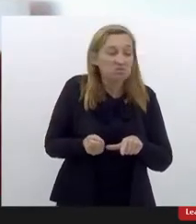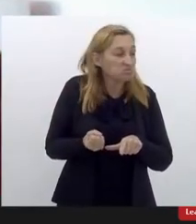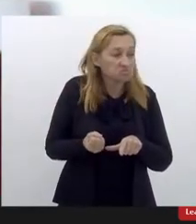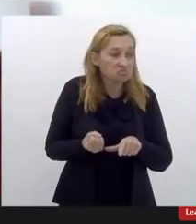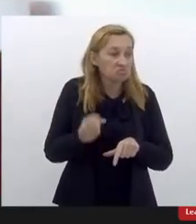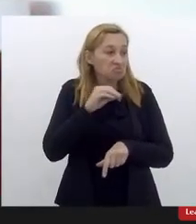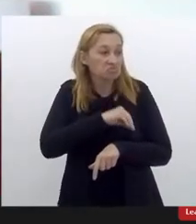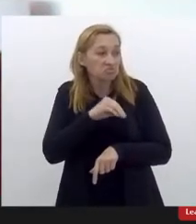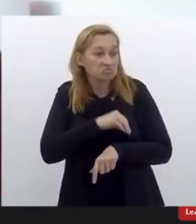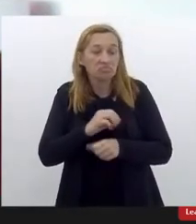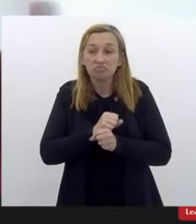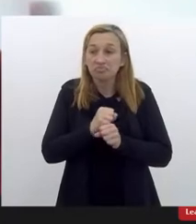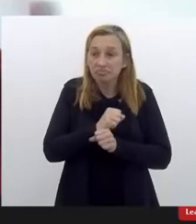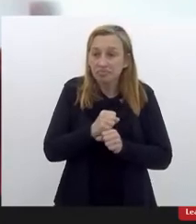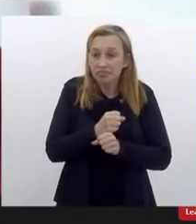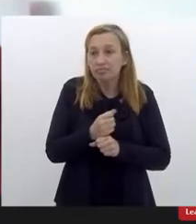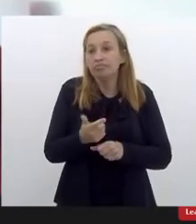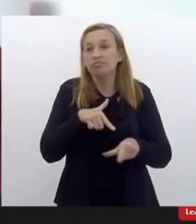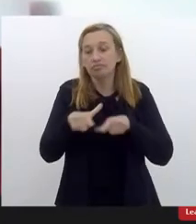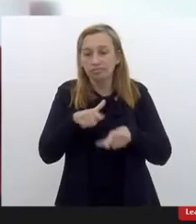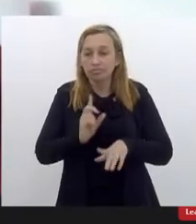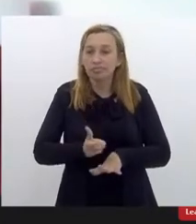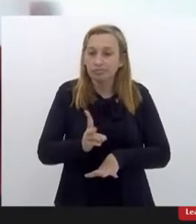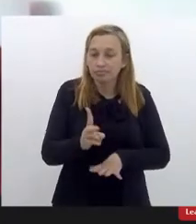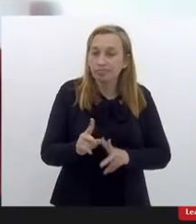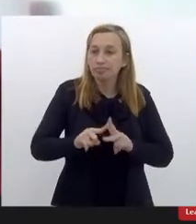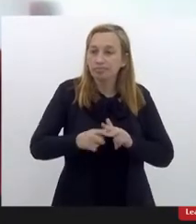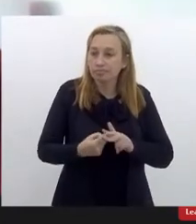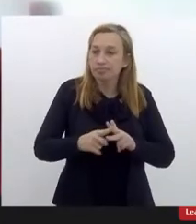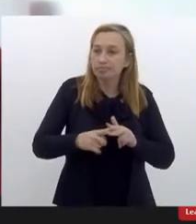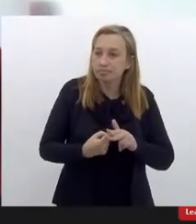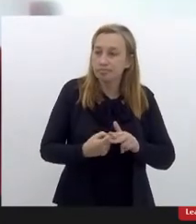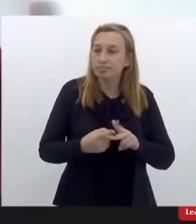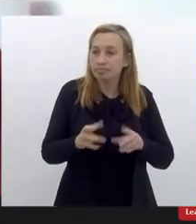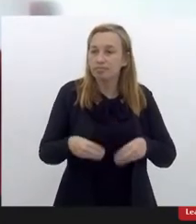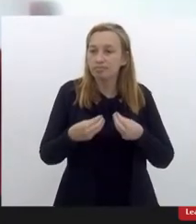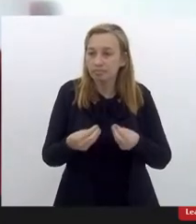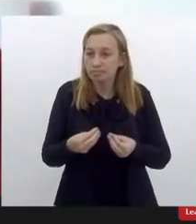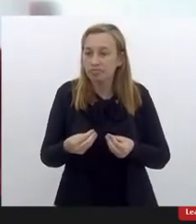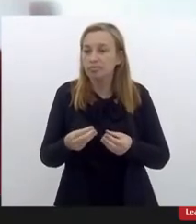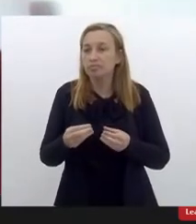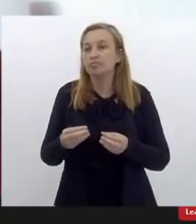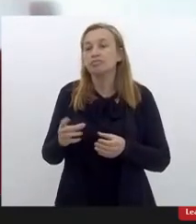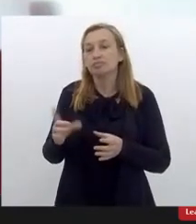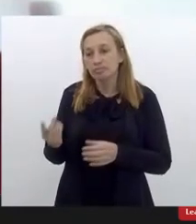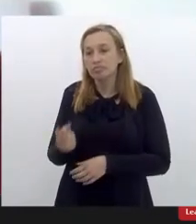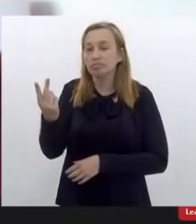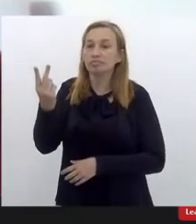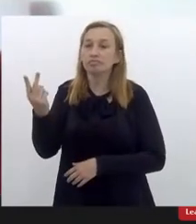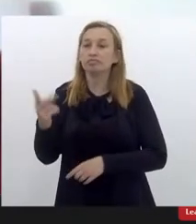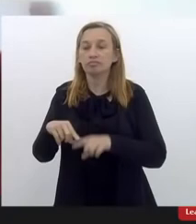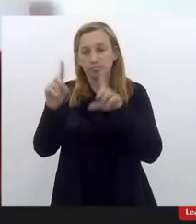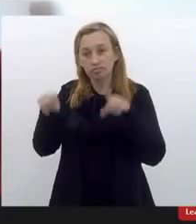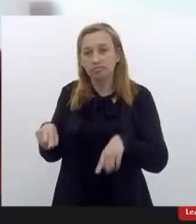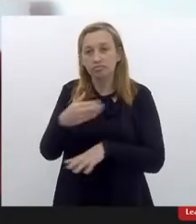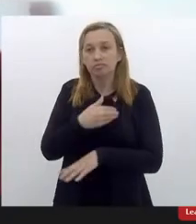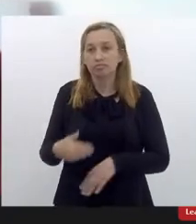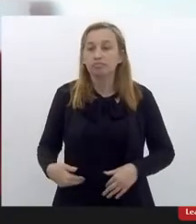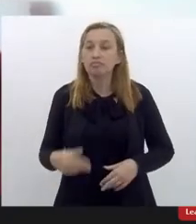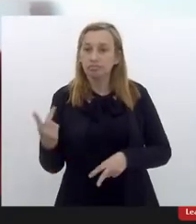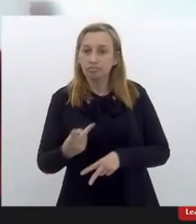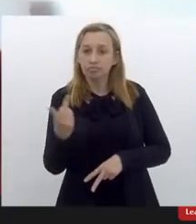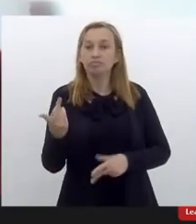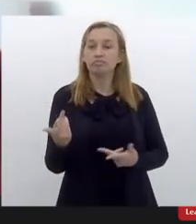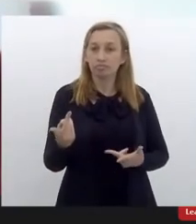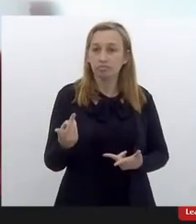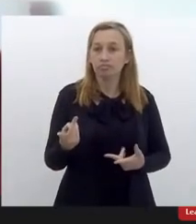salários a contento, e a gente trabalha sempre para alterar, tentando garantir isonomia, proporcionalidade entre os servidores, uma